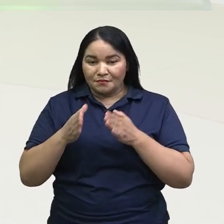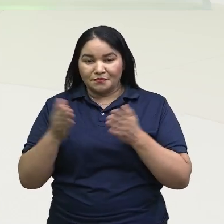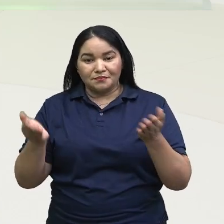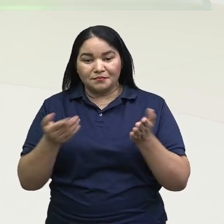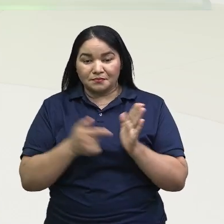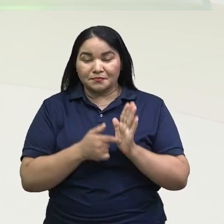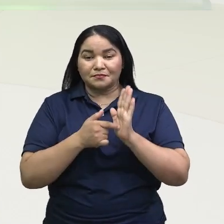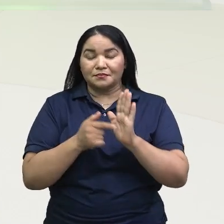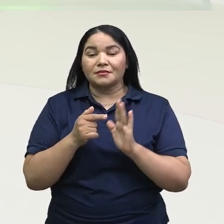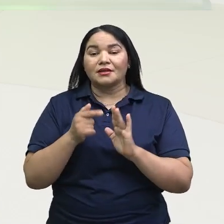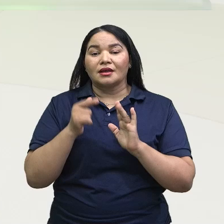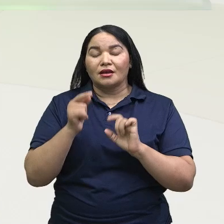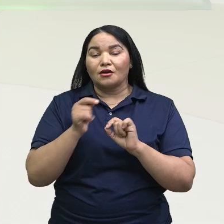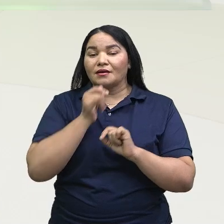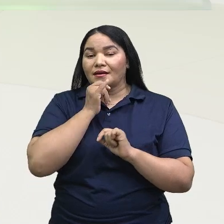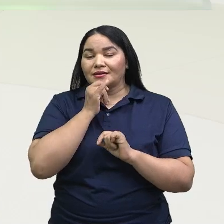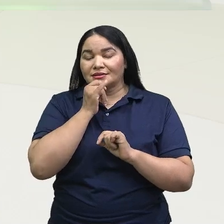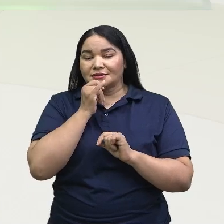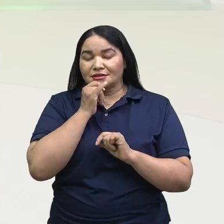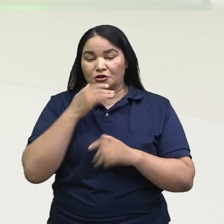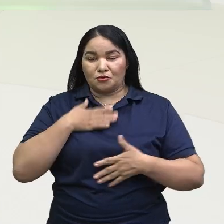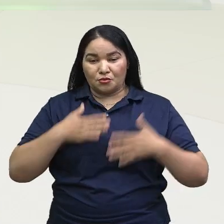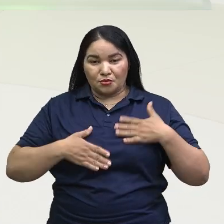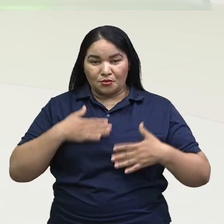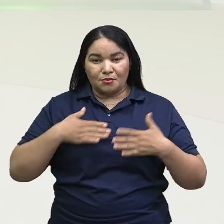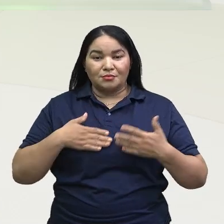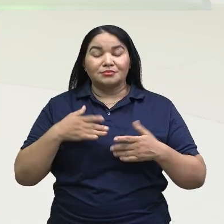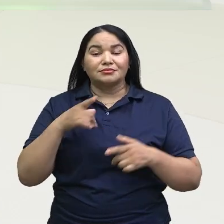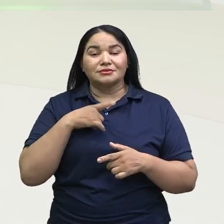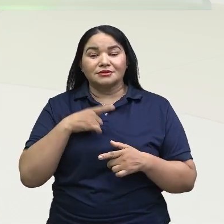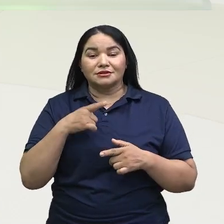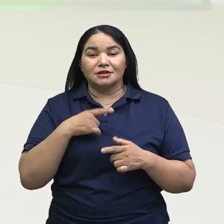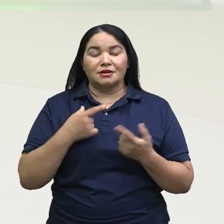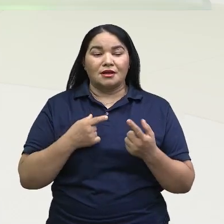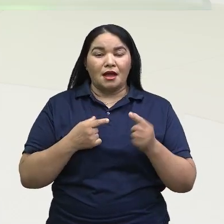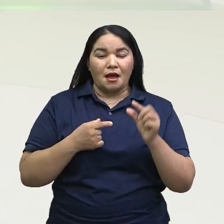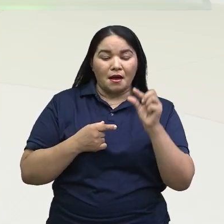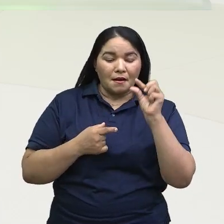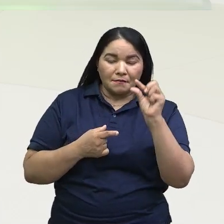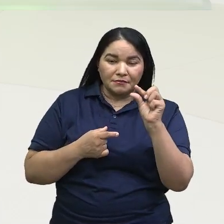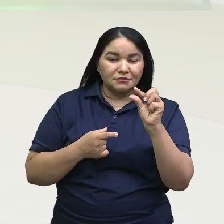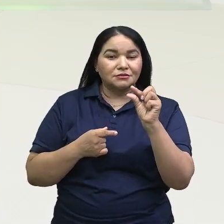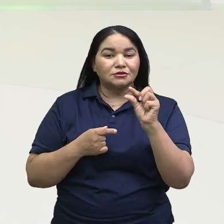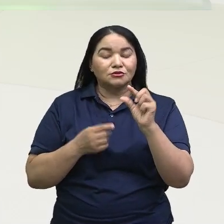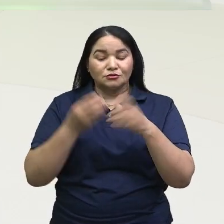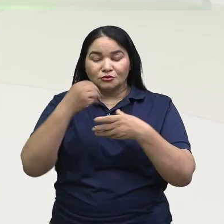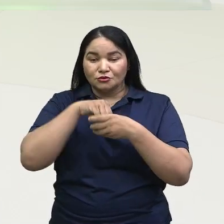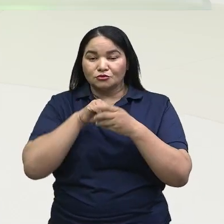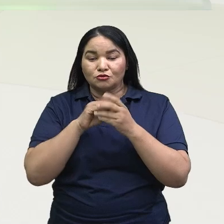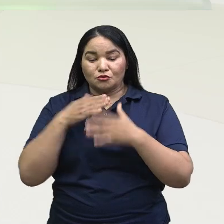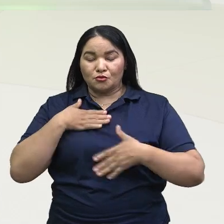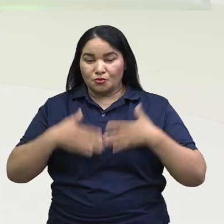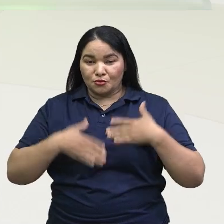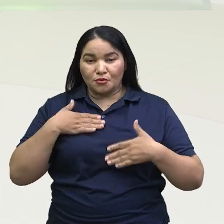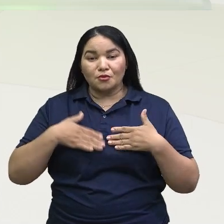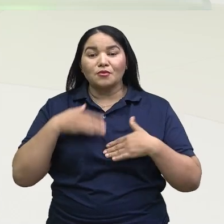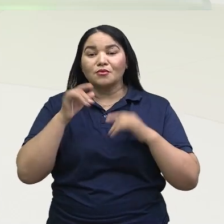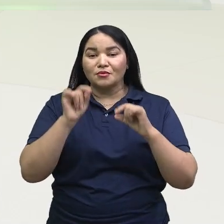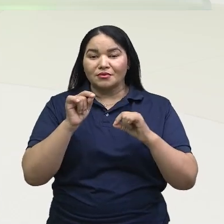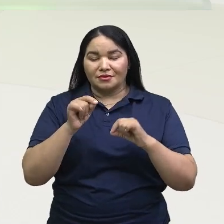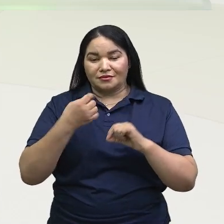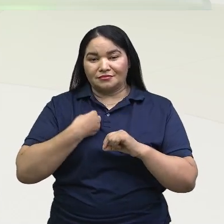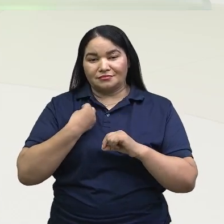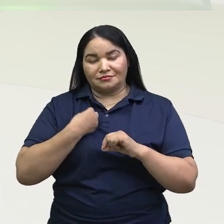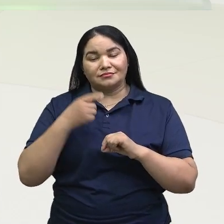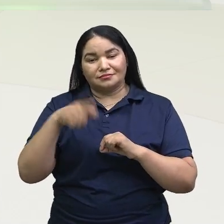traz aí ao corpo humano, a gente tem ali aquela unidade básica, né, a menor unidade que vai compor aí um indivíduo vivo, que é justamente